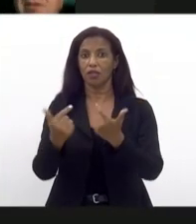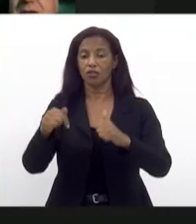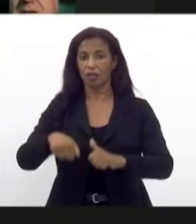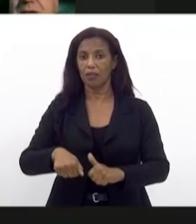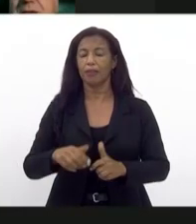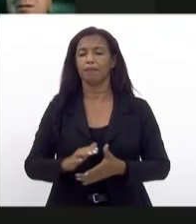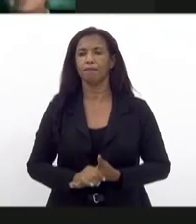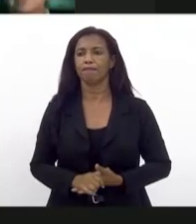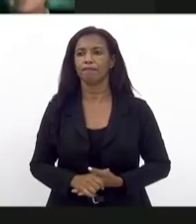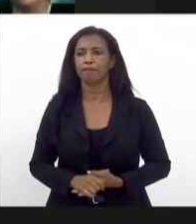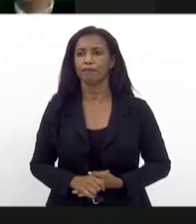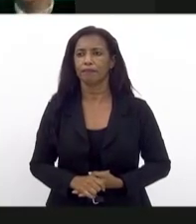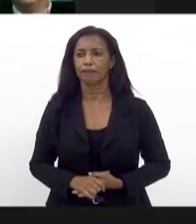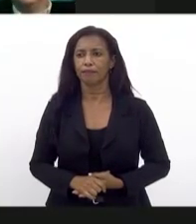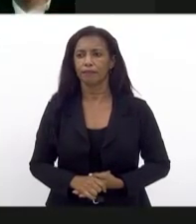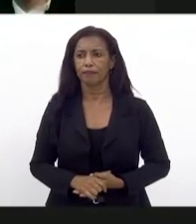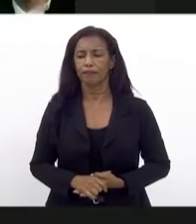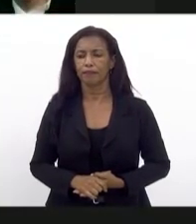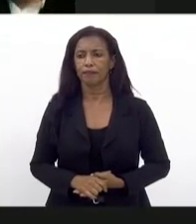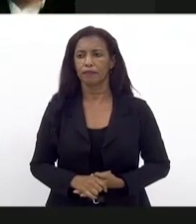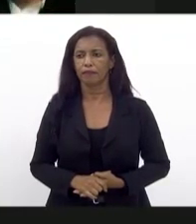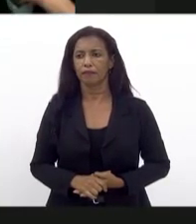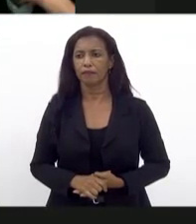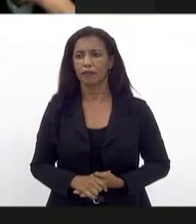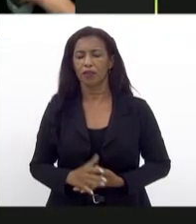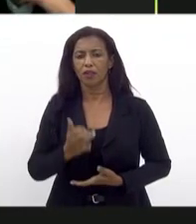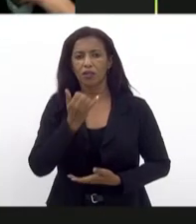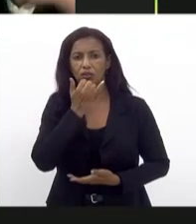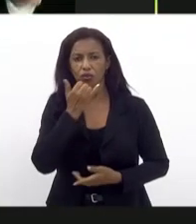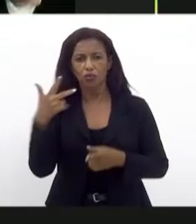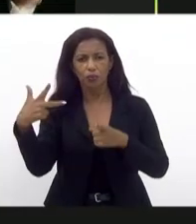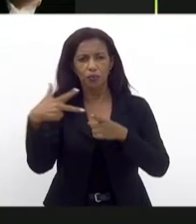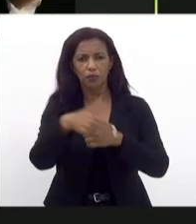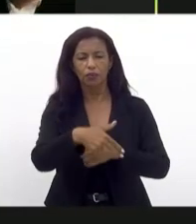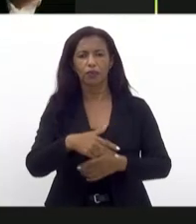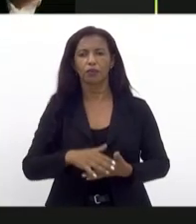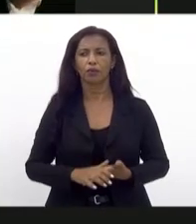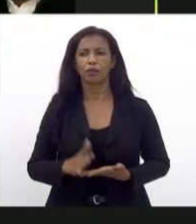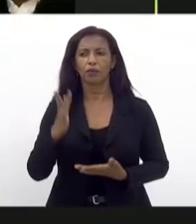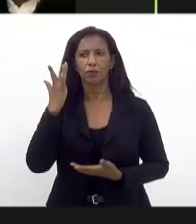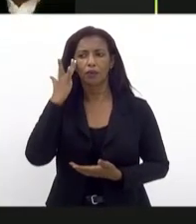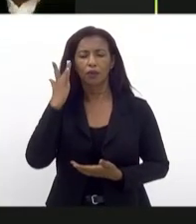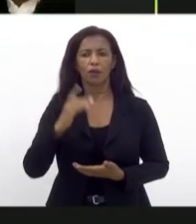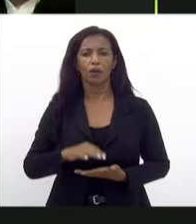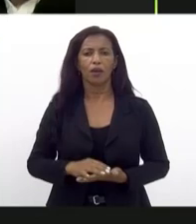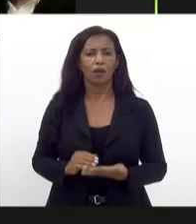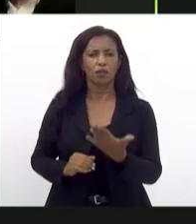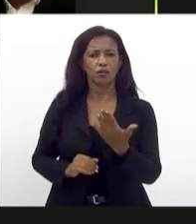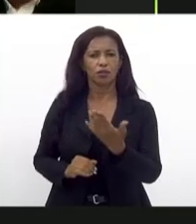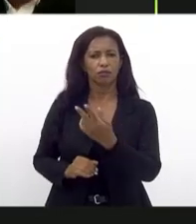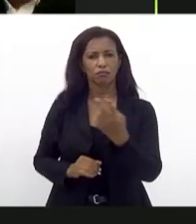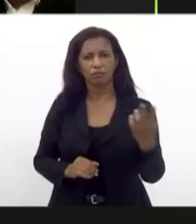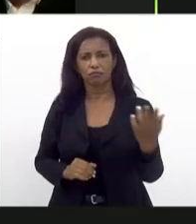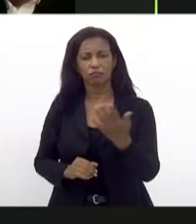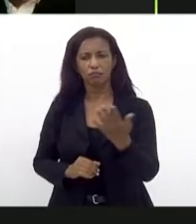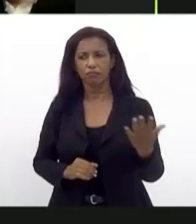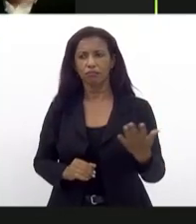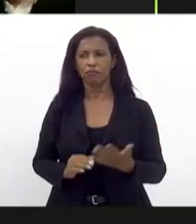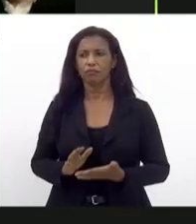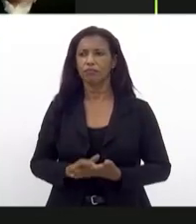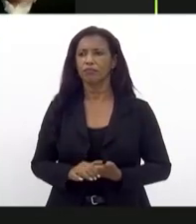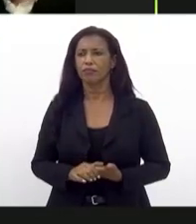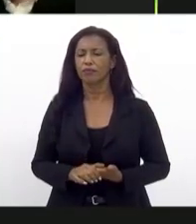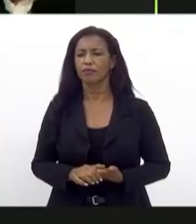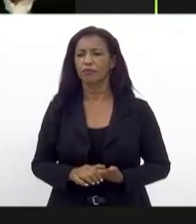dessa concessão. André, desculpa te interromper. Eu acho que o Portinho aí, o Hugo, e o Otávio estão aí